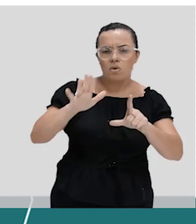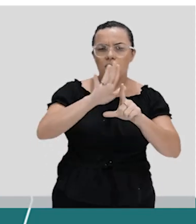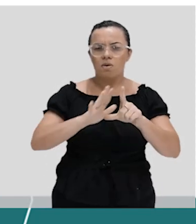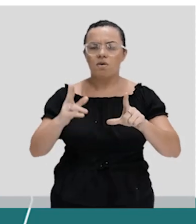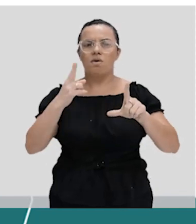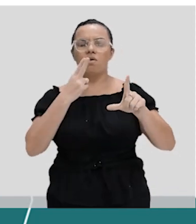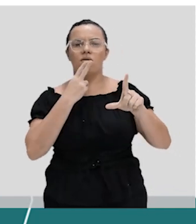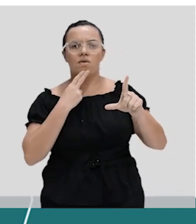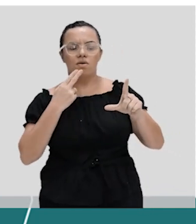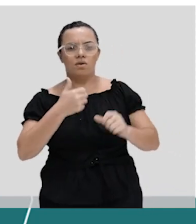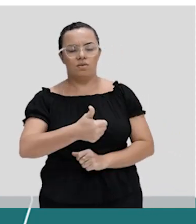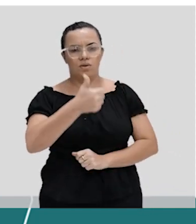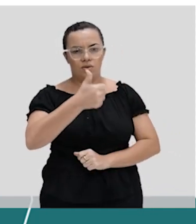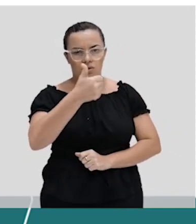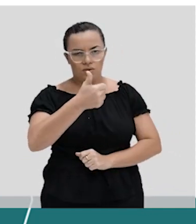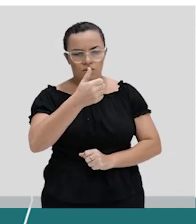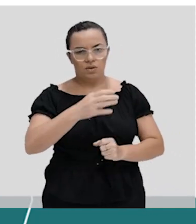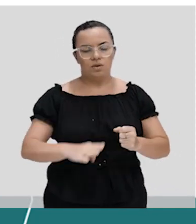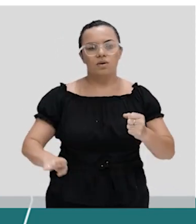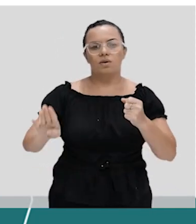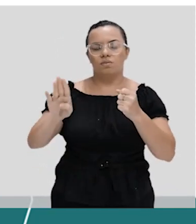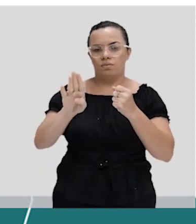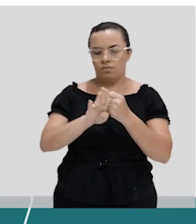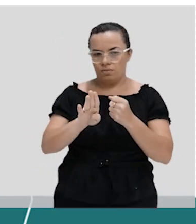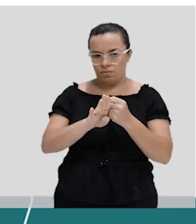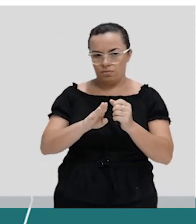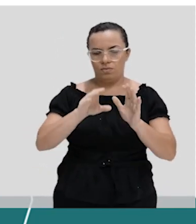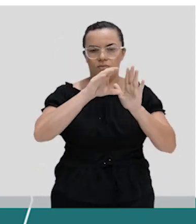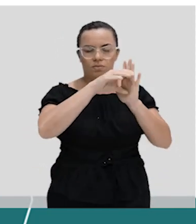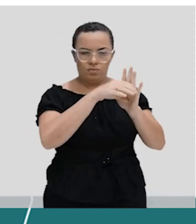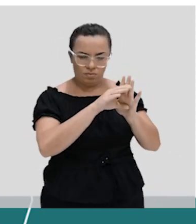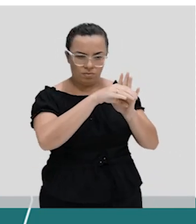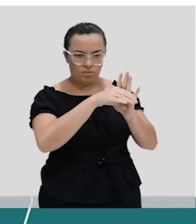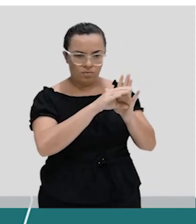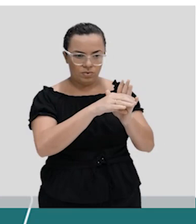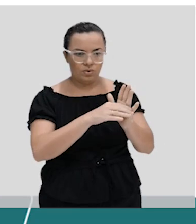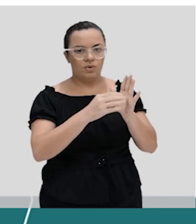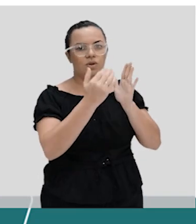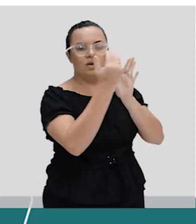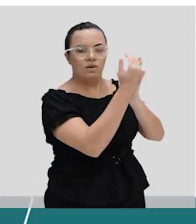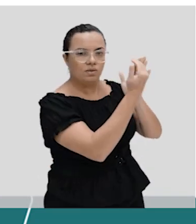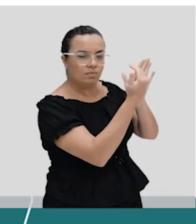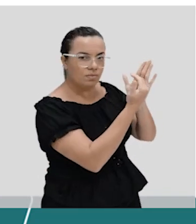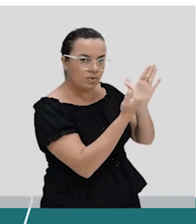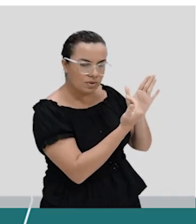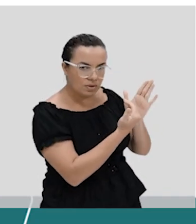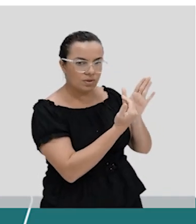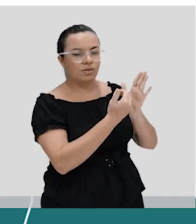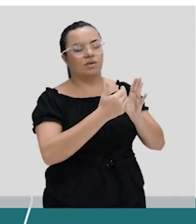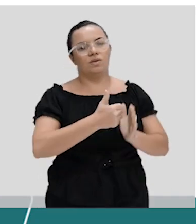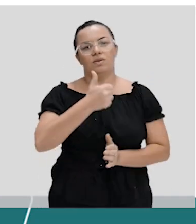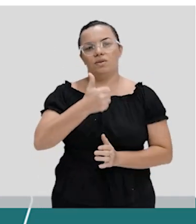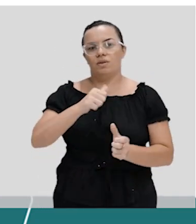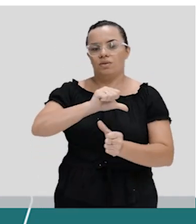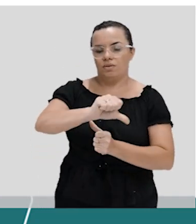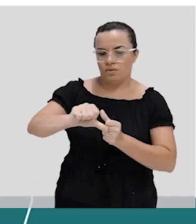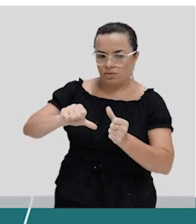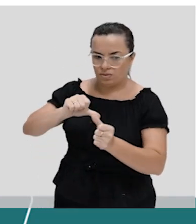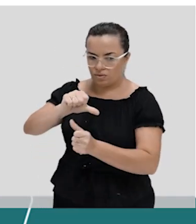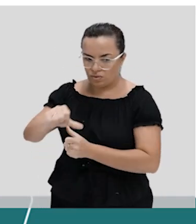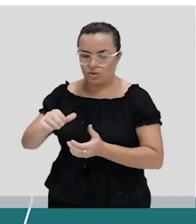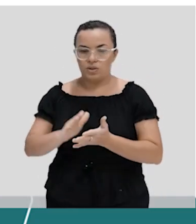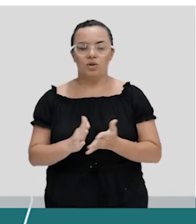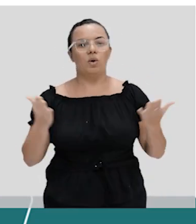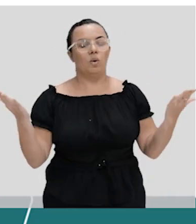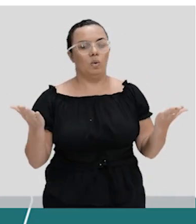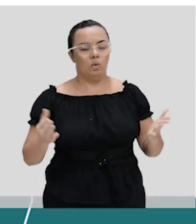nós temos a primeira aula de substantivo, com o conceito, as classificações e essas primeiras flexões. Na aula